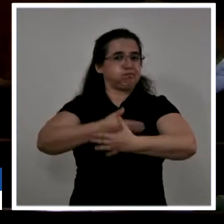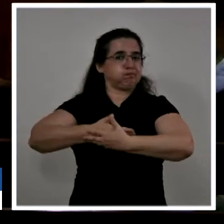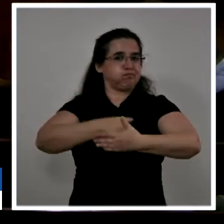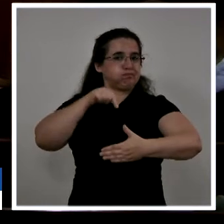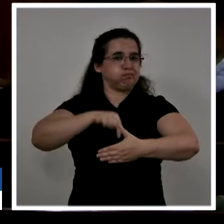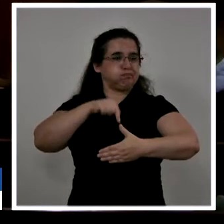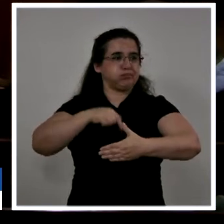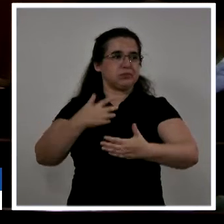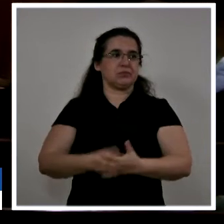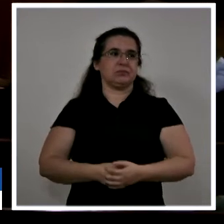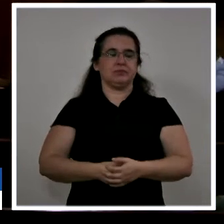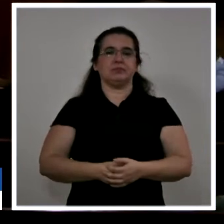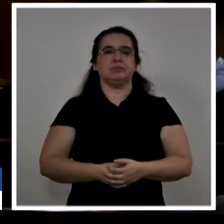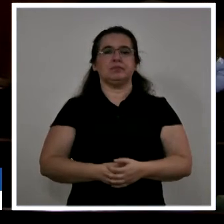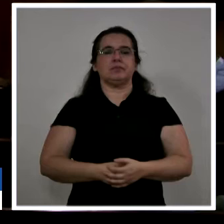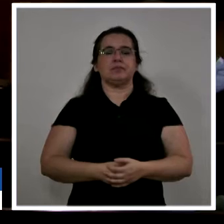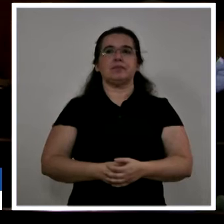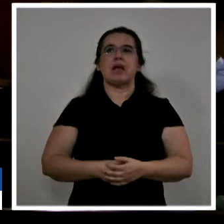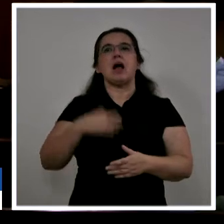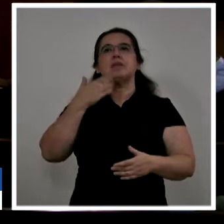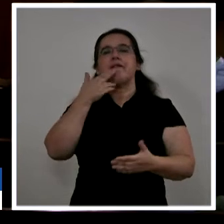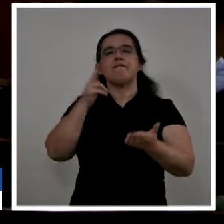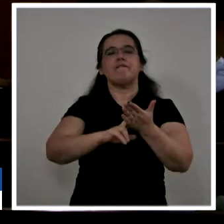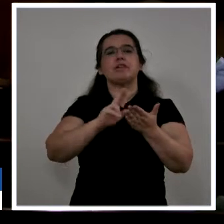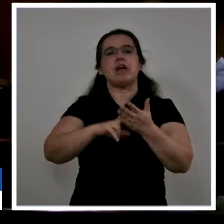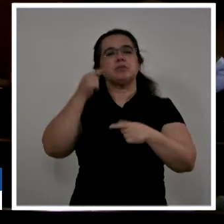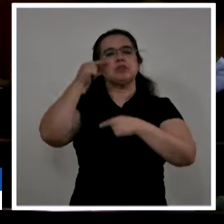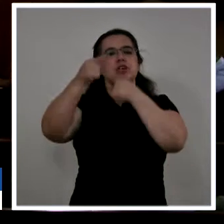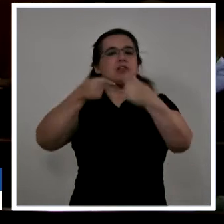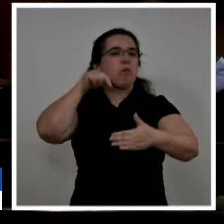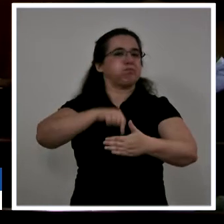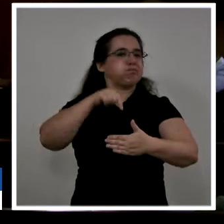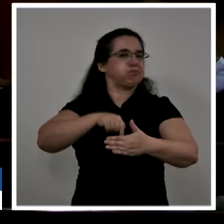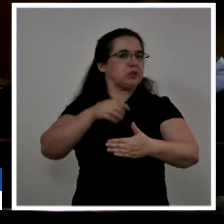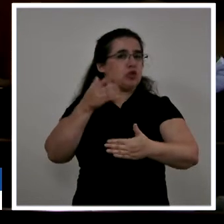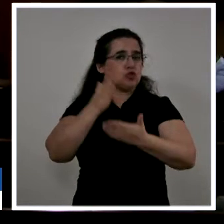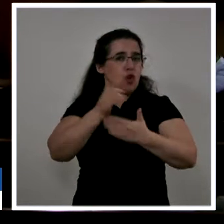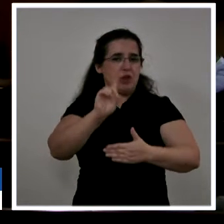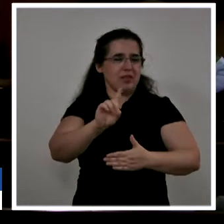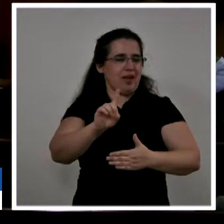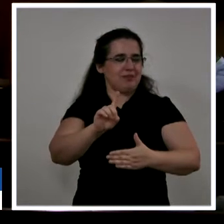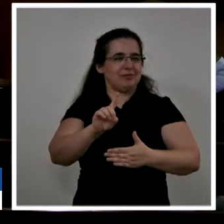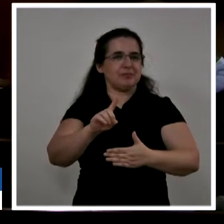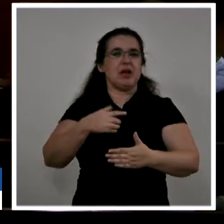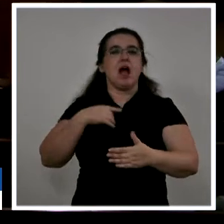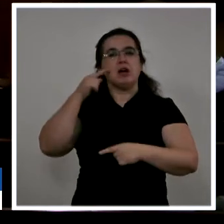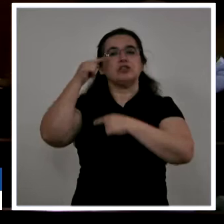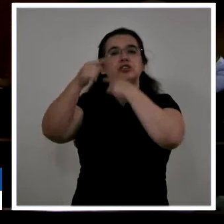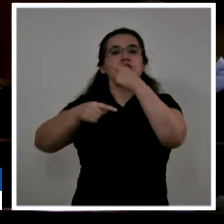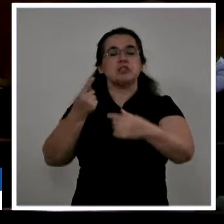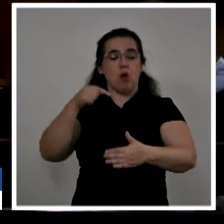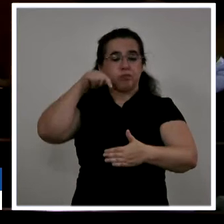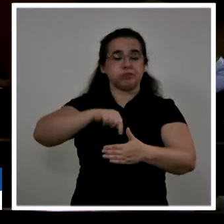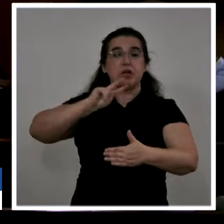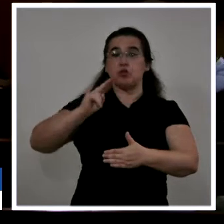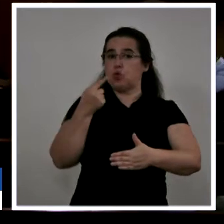one generation inside me. Na verdade, não há apenas uma geração dentro de mim. There's two generations inside. Há duas gerações que estão dentro do meu